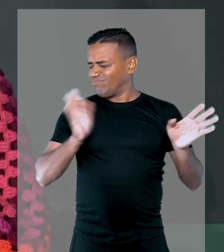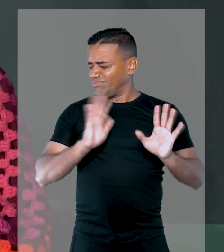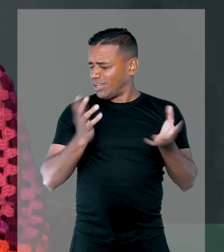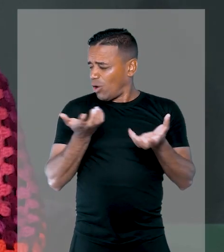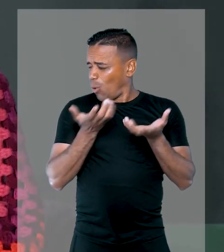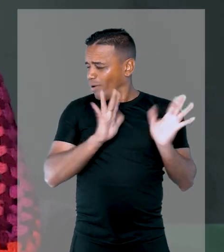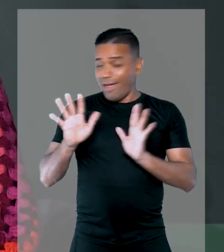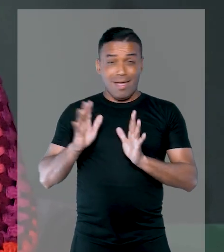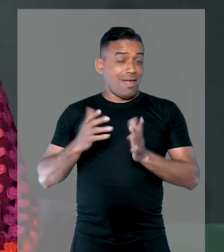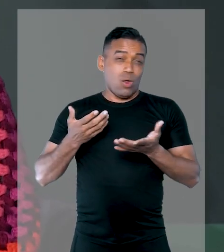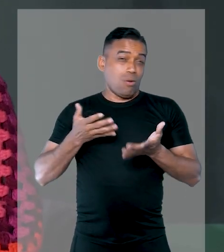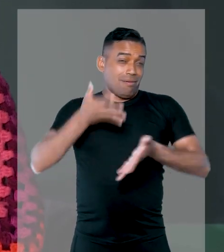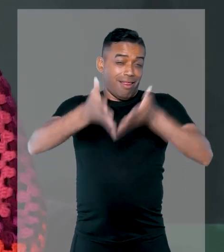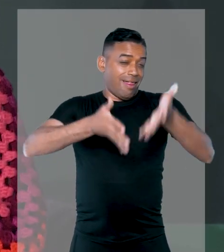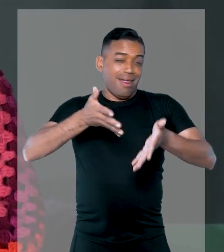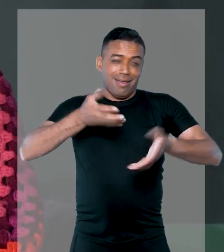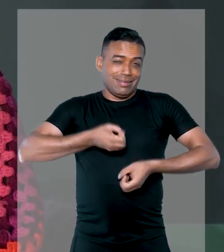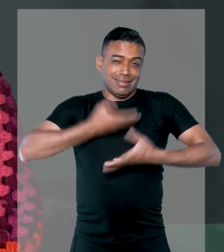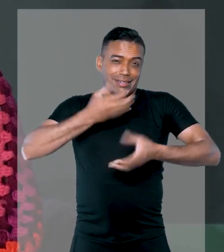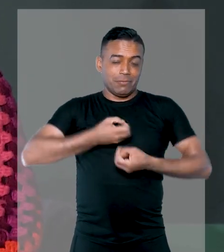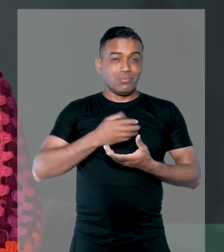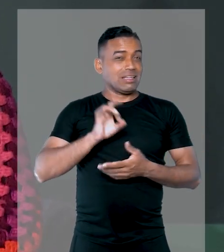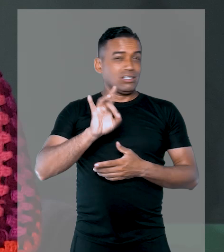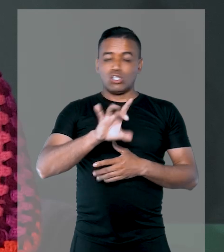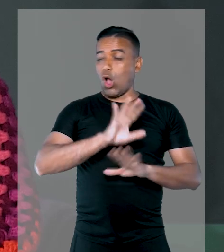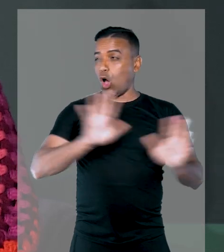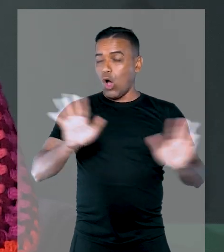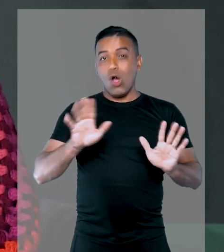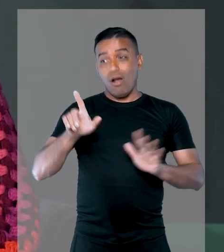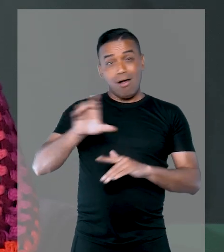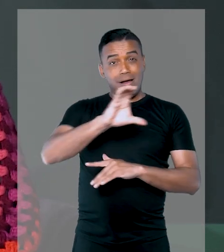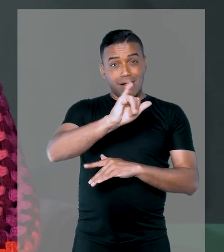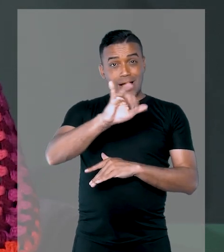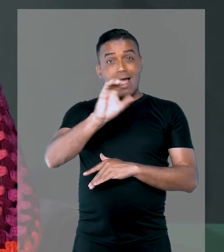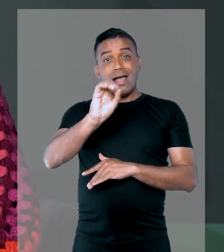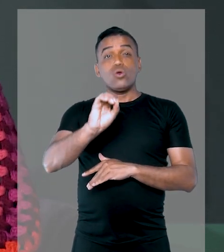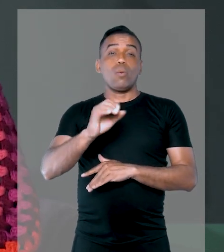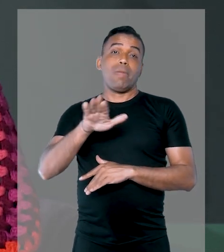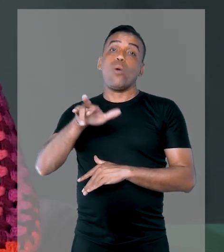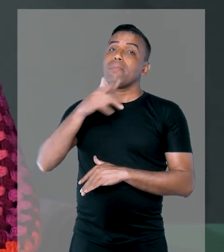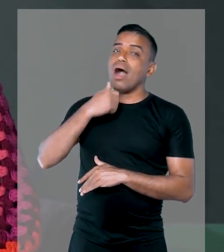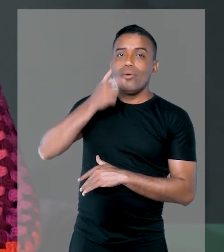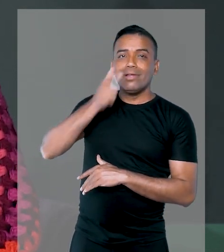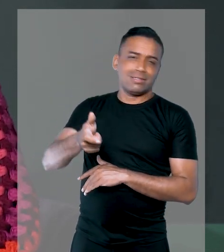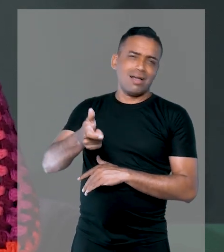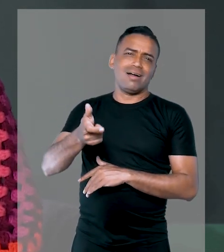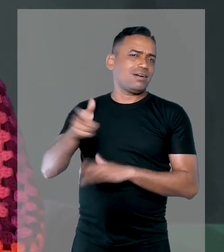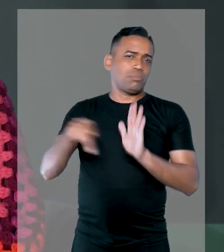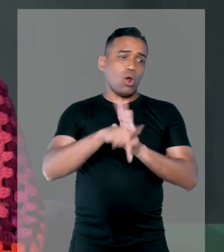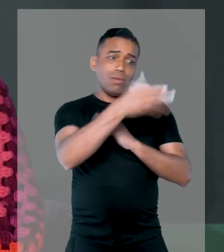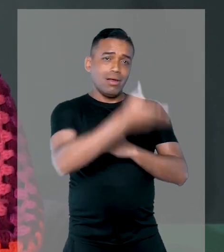Não quero falar. Não, mas é só isso. O Caio falou coisas realmente muito interessantes sobre a minha avó,